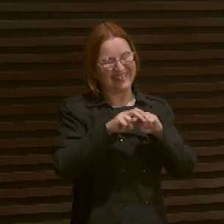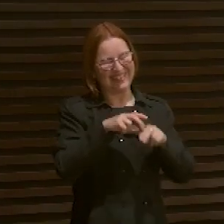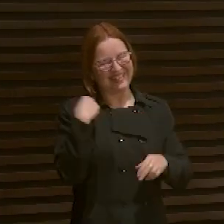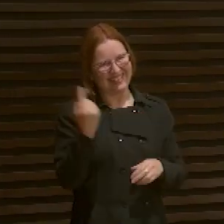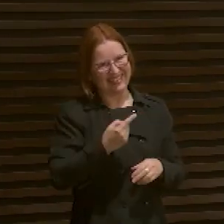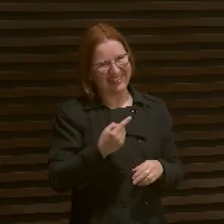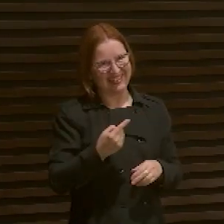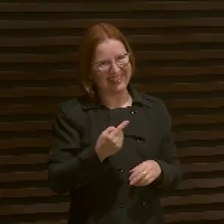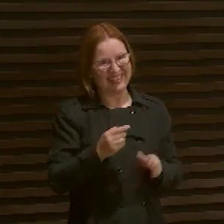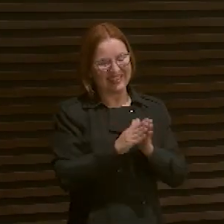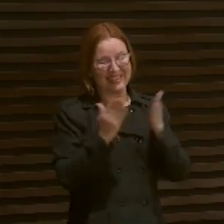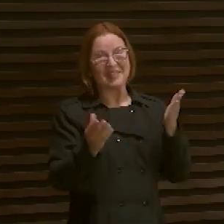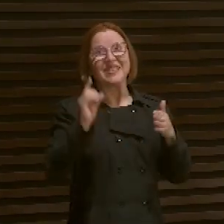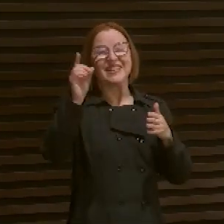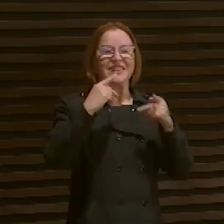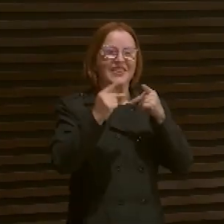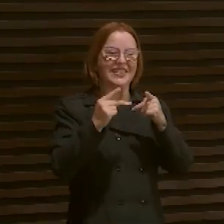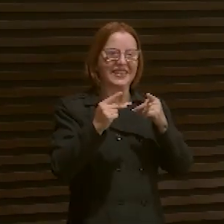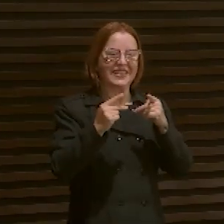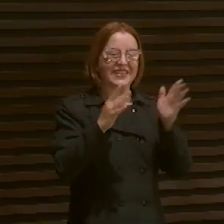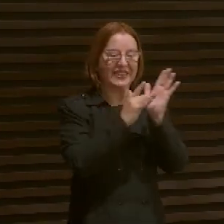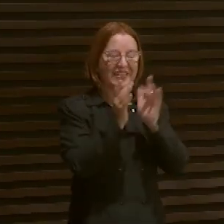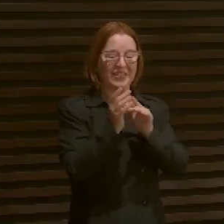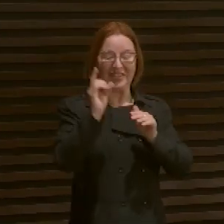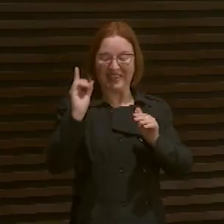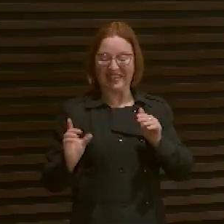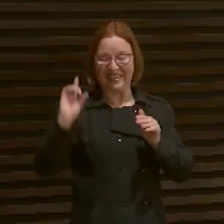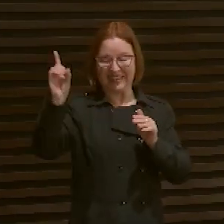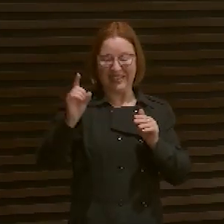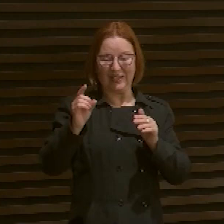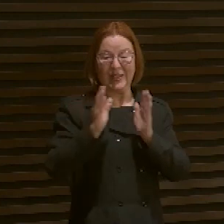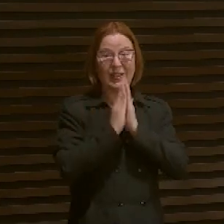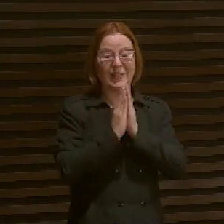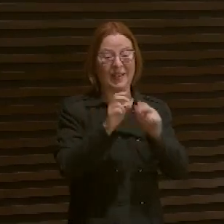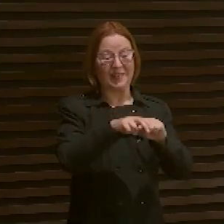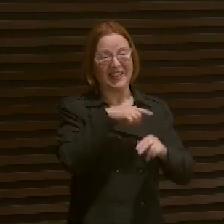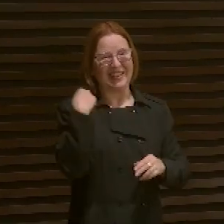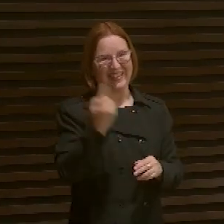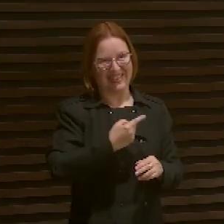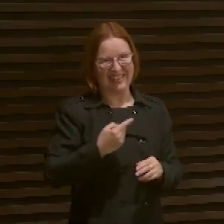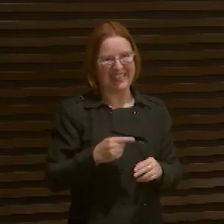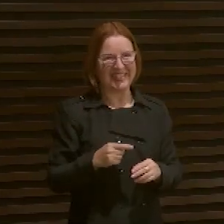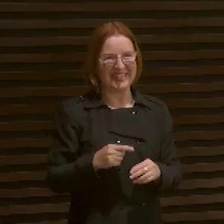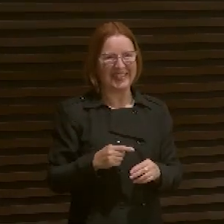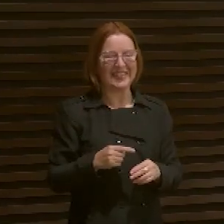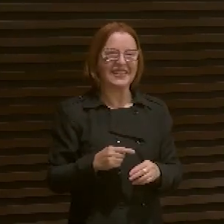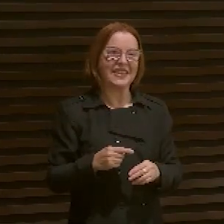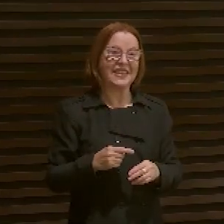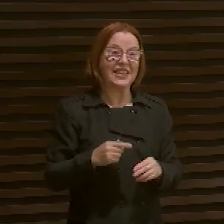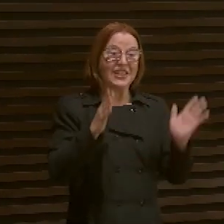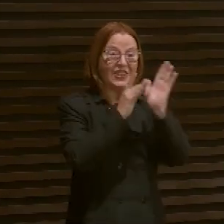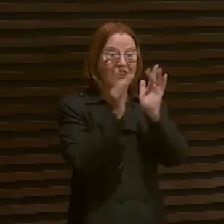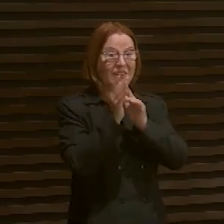está à direita de Deus e intercede por nós, Romanos 8:34. A Bíblia diz que Ele vive sempre para interceder por nós,